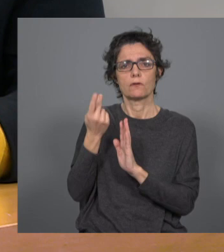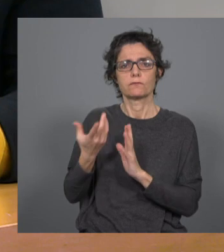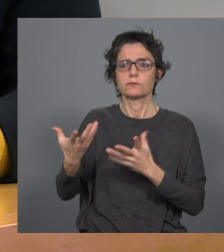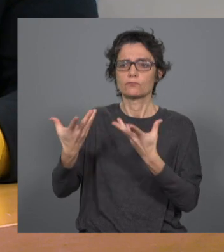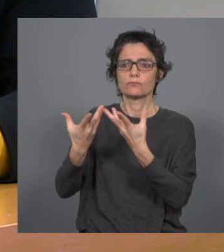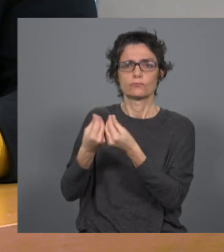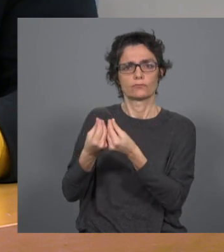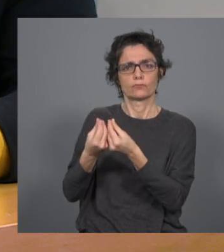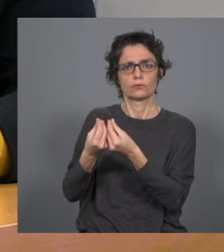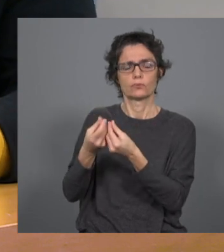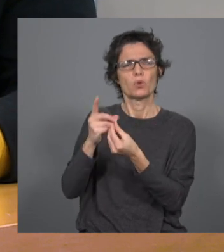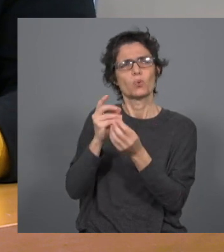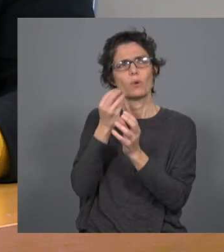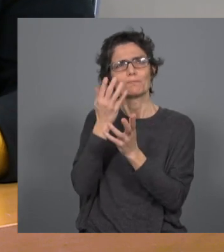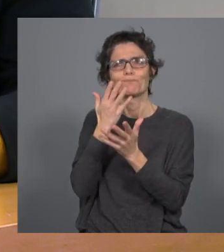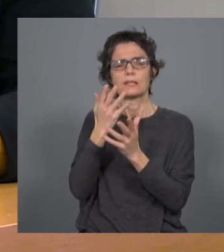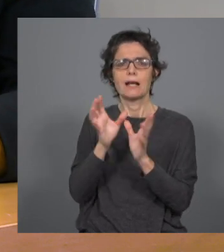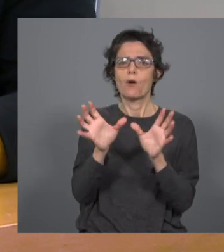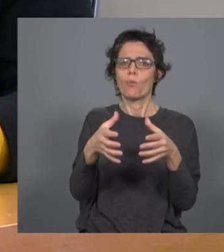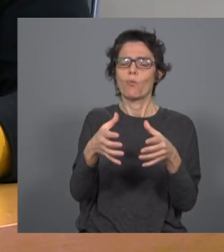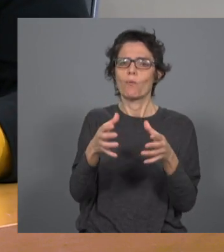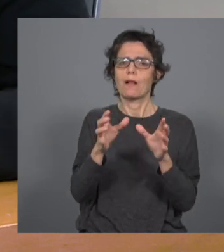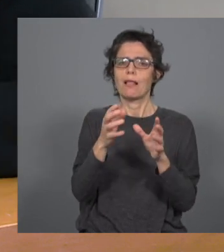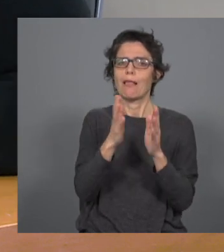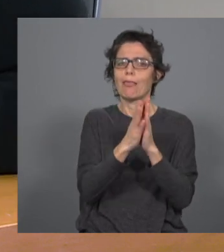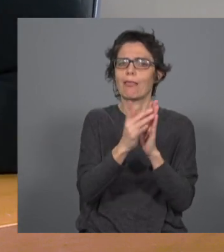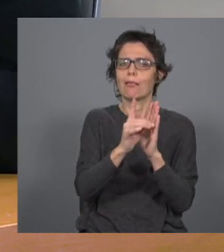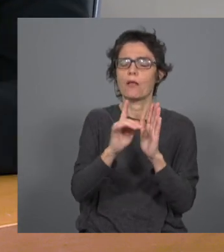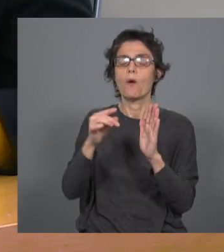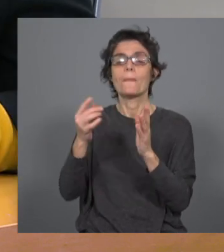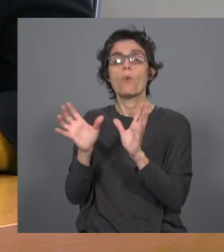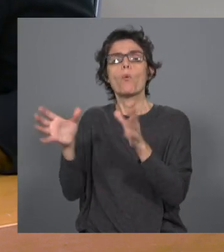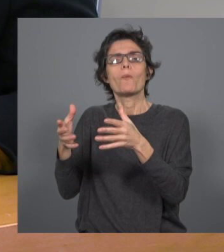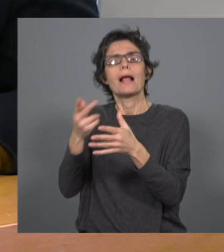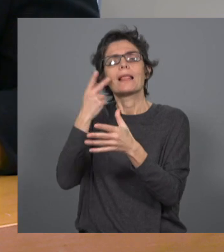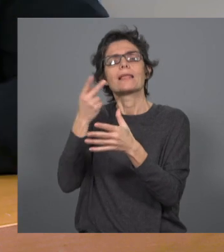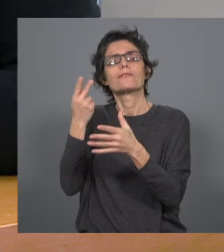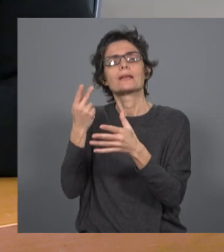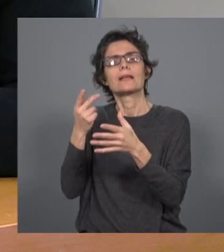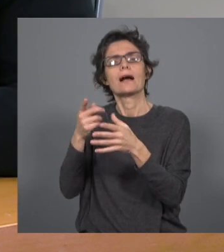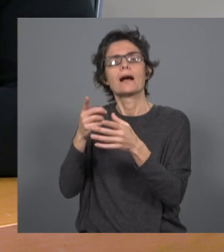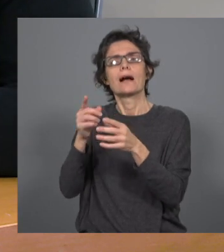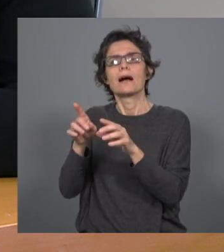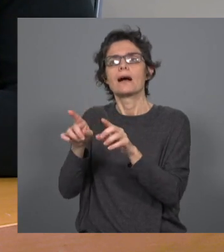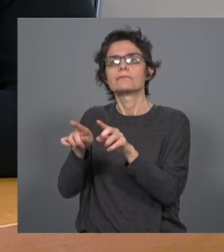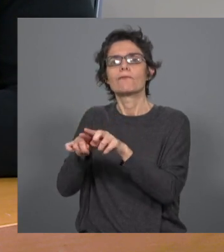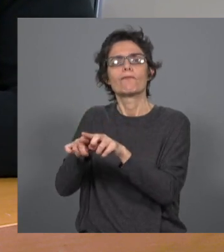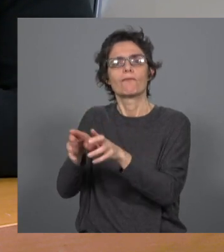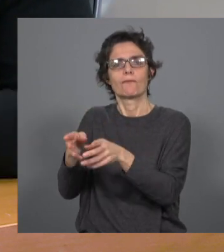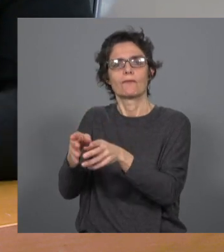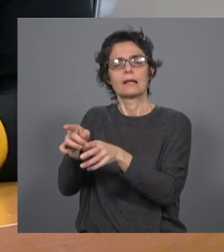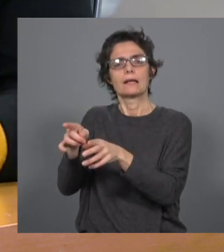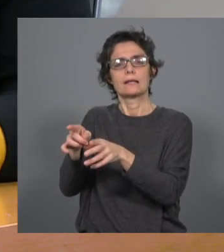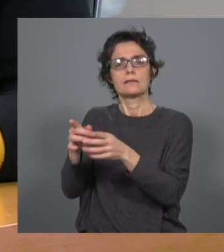vida de comunidade religiosa, sim, com aquele rigor, mas comunidades de vida fraterna. Neste sentido, o Instituto tem duas modalidades de